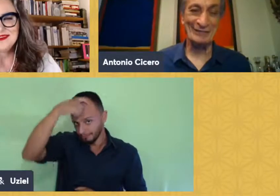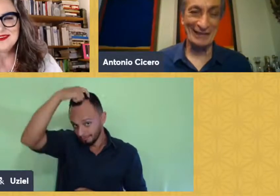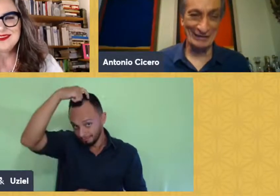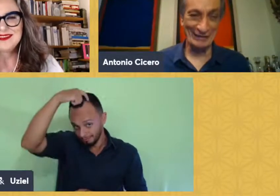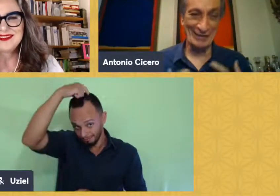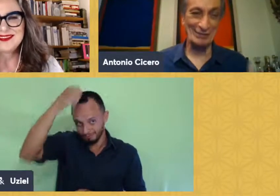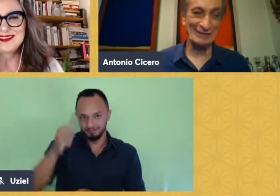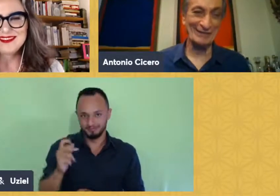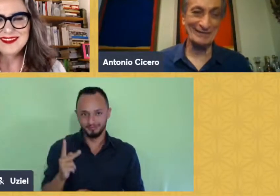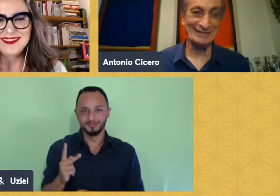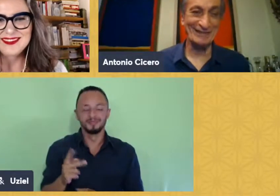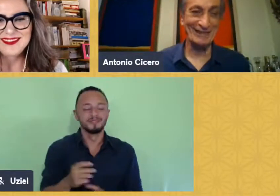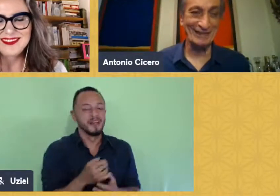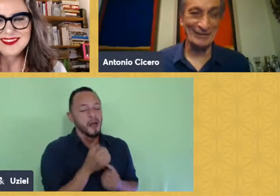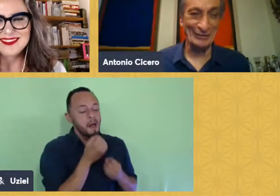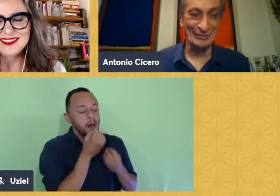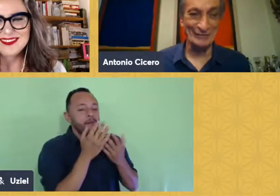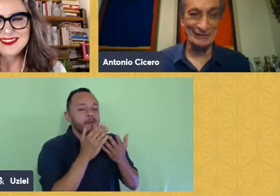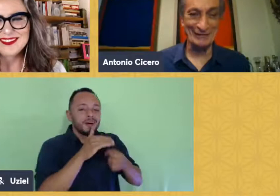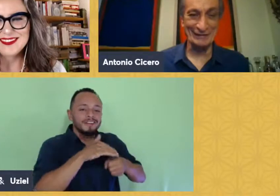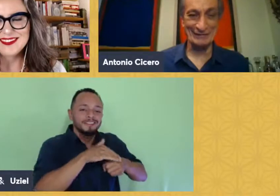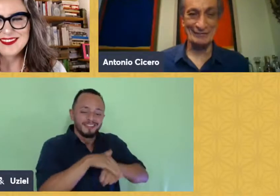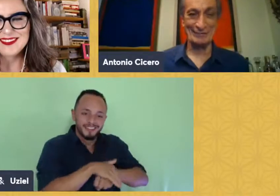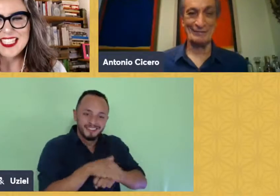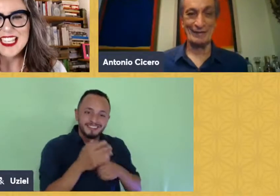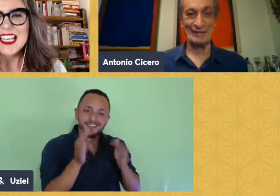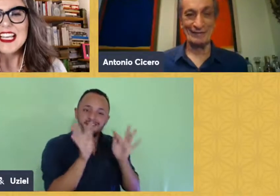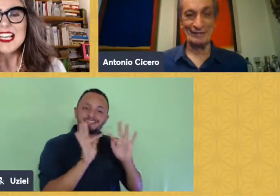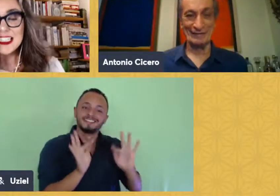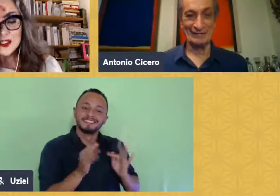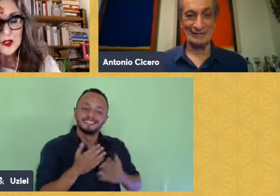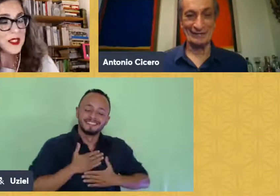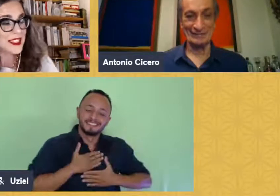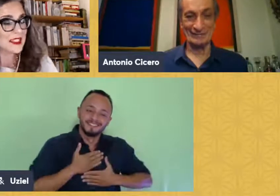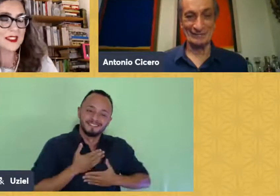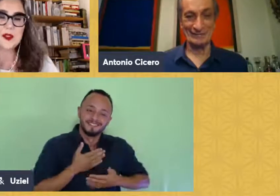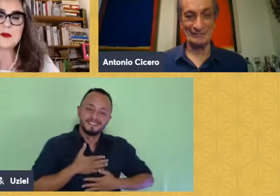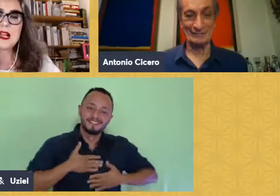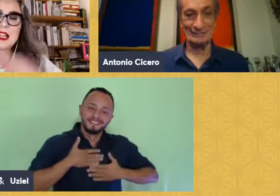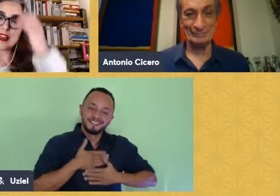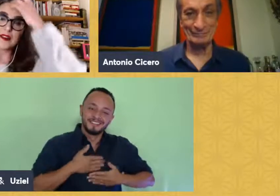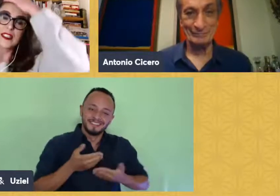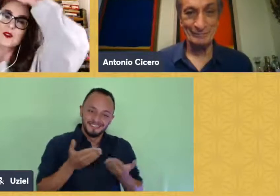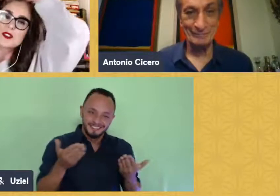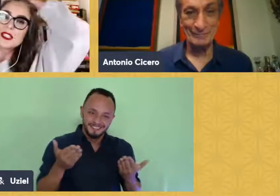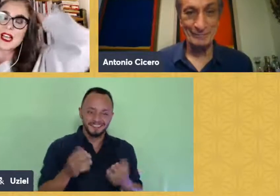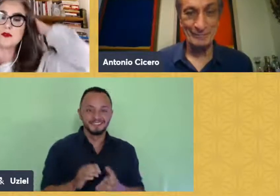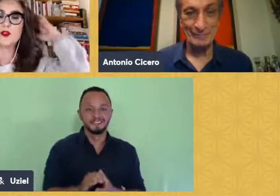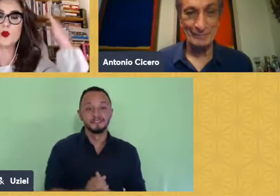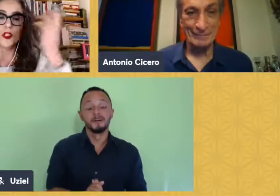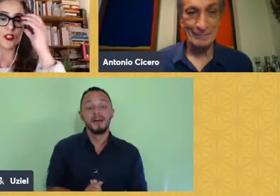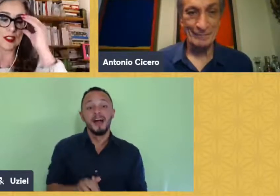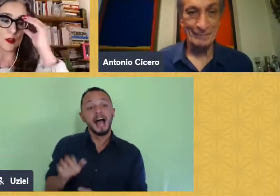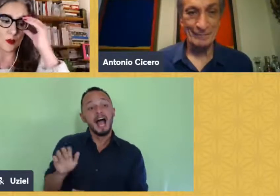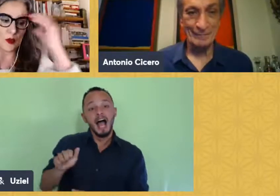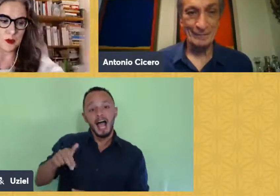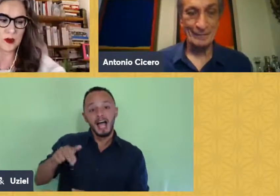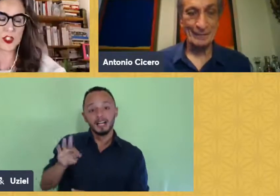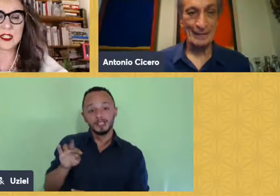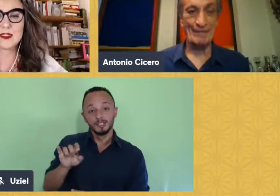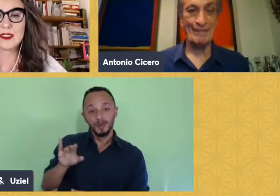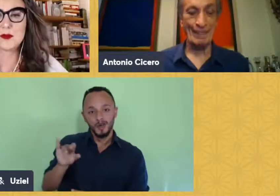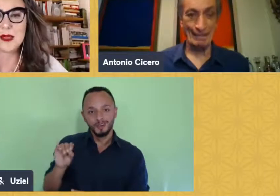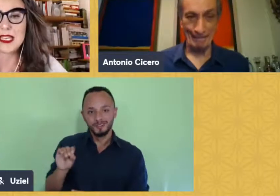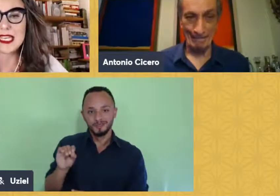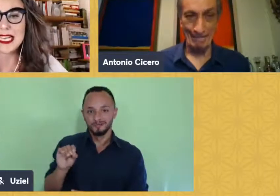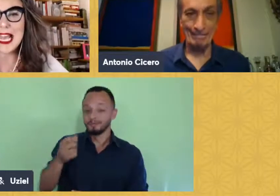é muita alegria minha estar aqui com vocês. Antônio Cícero, a palavra que nos cabe hoje, né, como eu